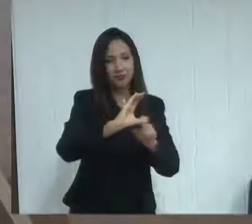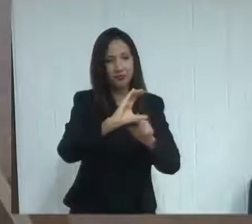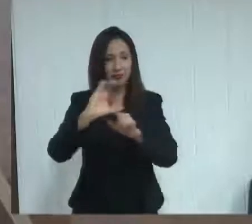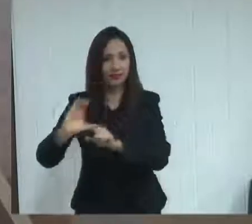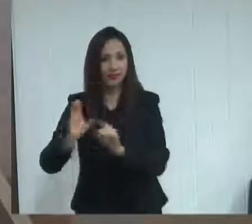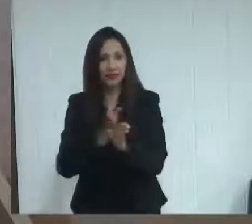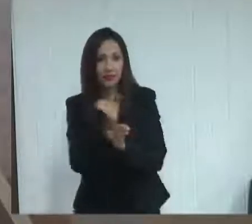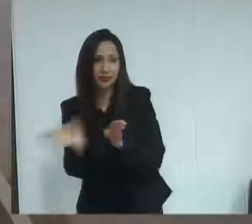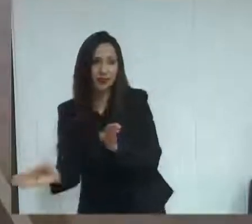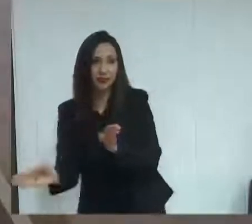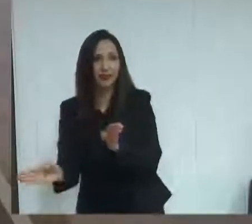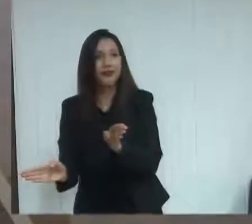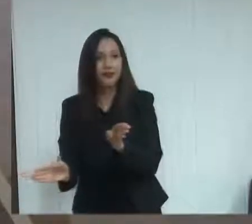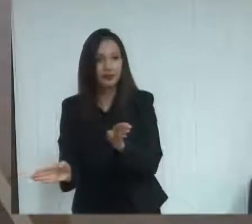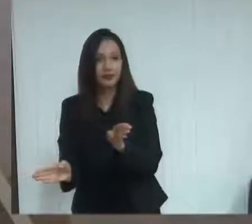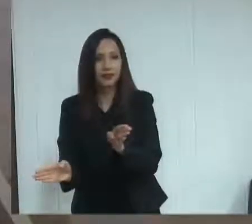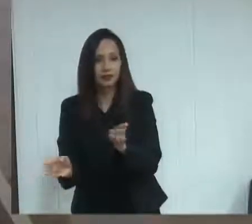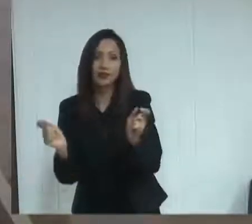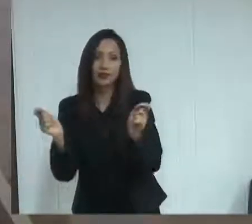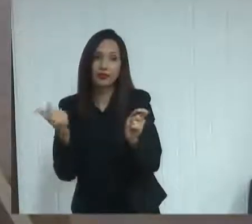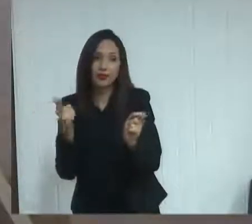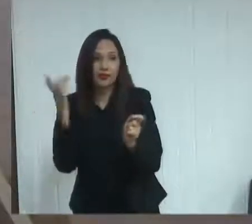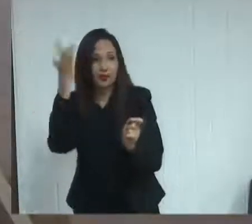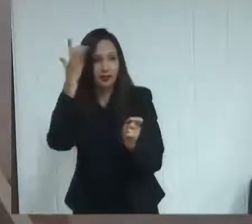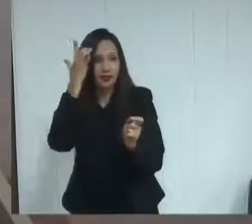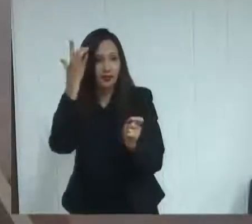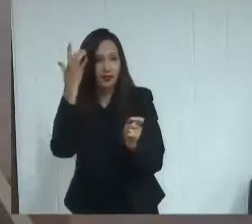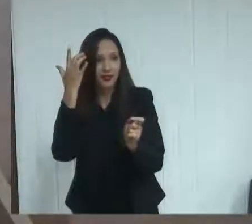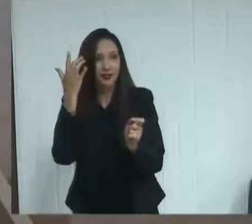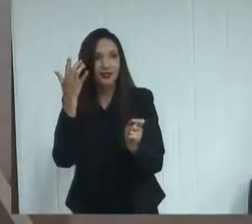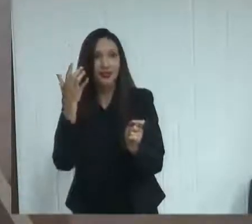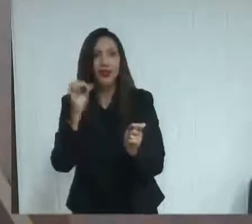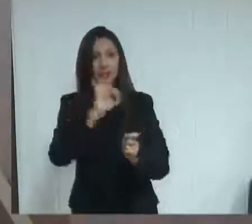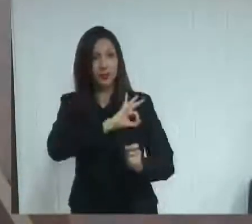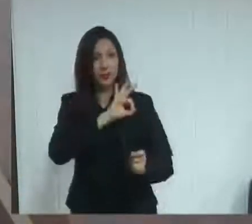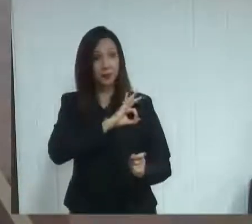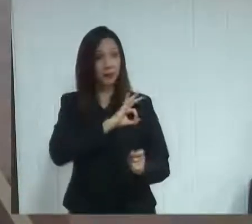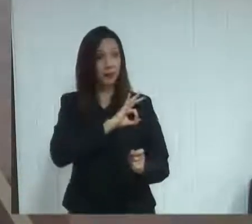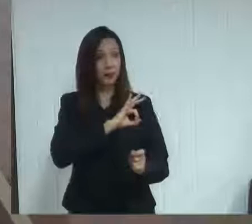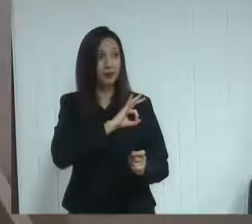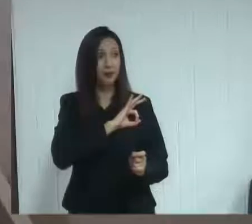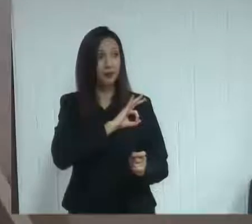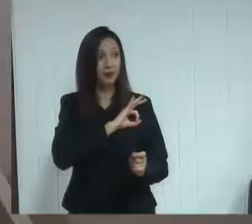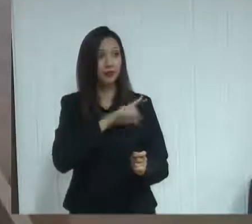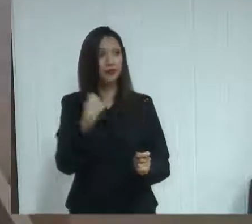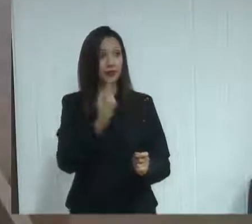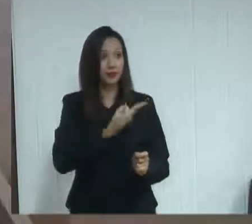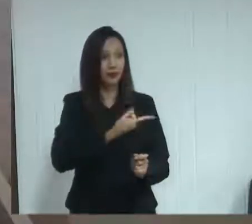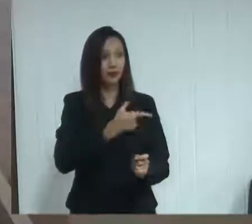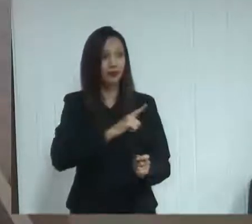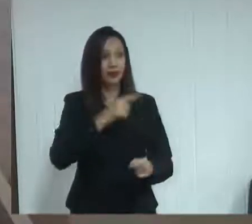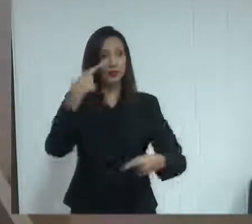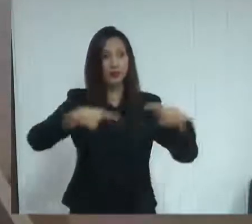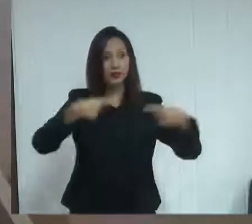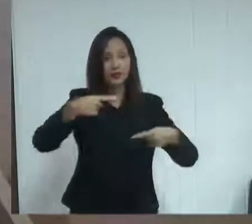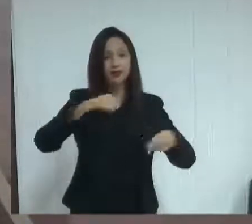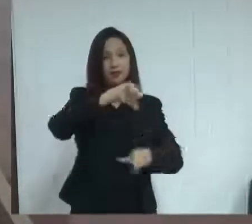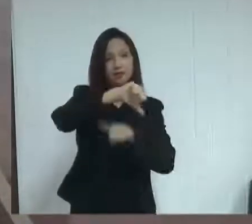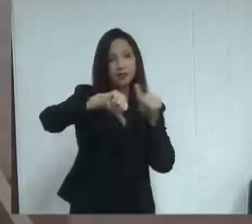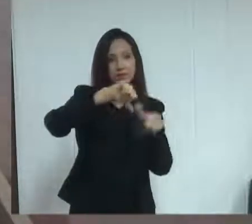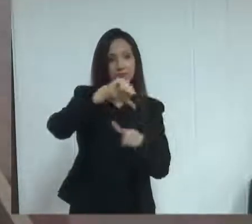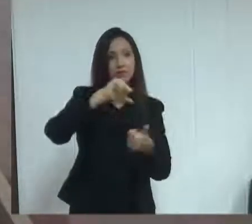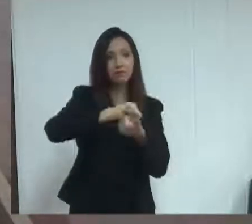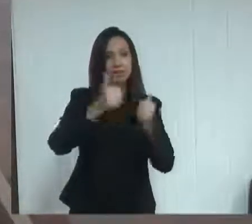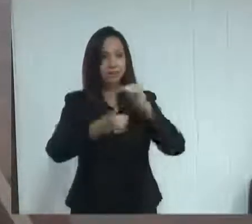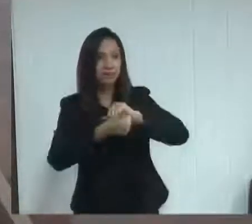de incompetência ou de polícia. Não estamos discutindo isso aqui. Não estamos discutindo isso aqui. Nós estamos discutindo a mudança na adequação